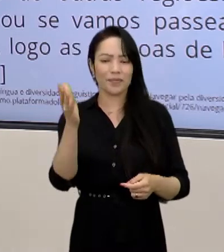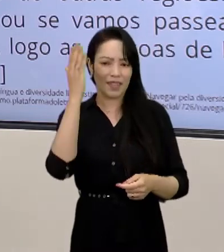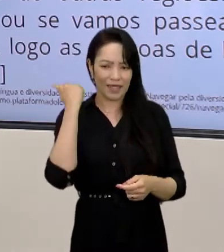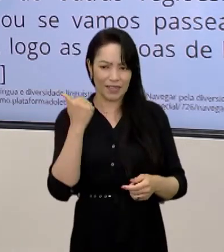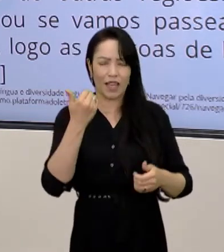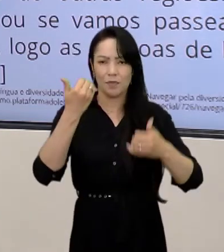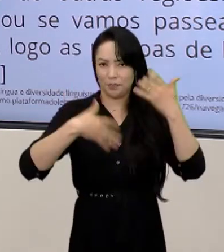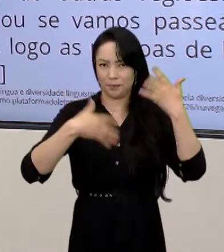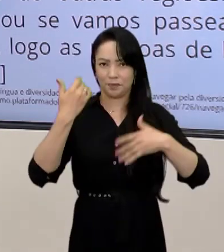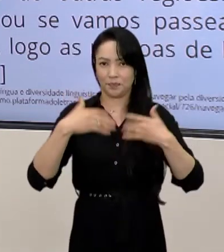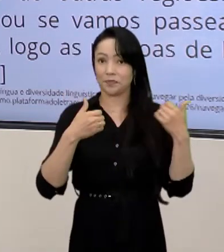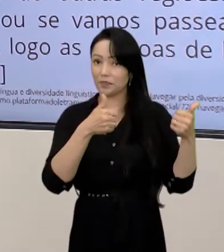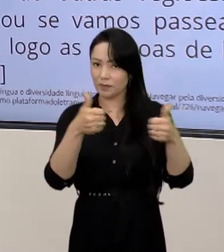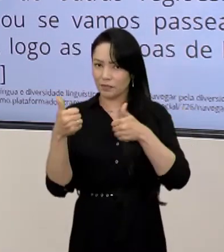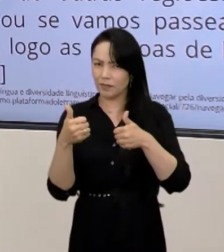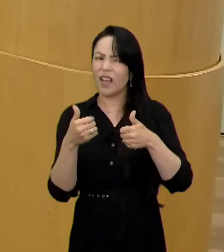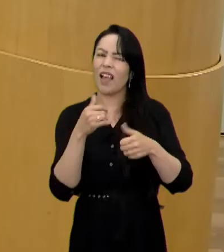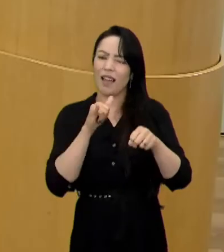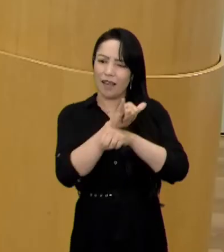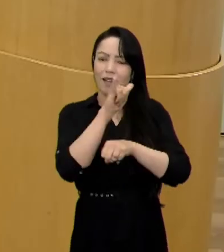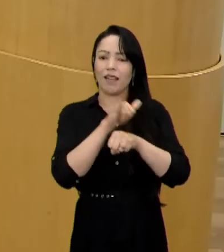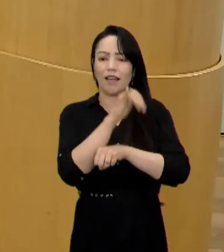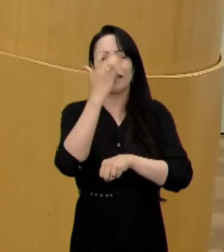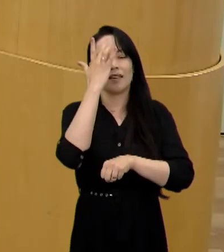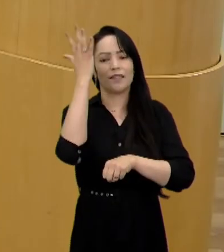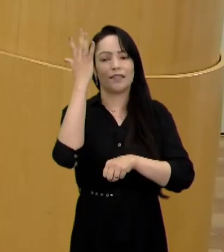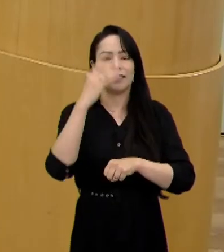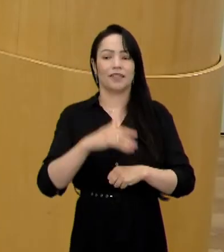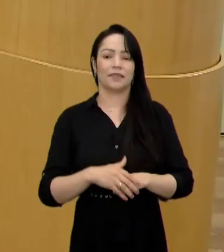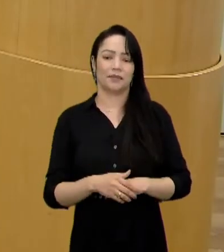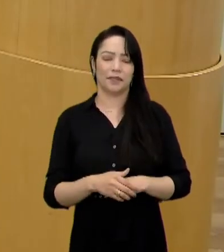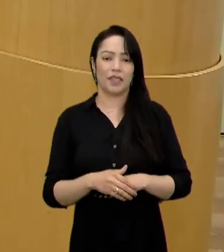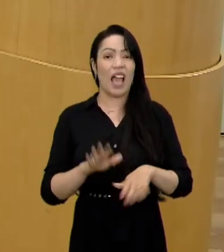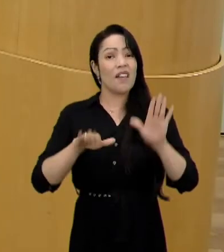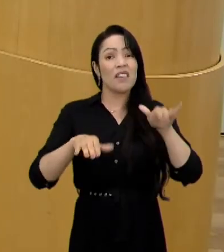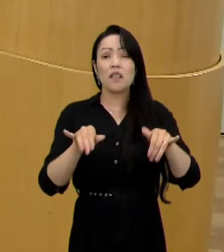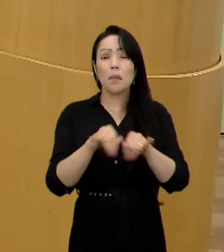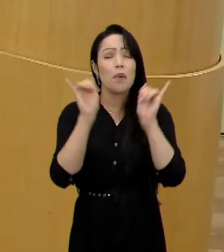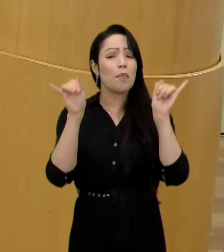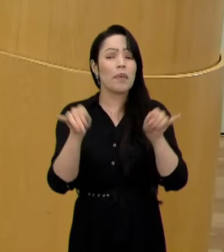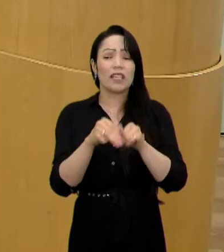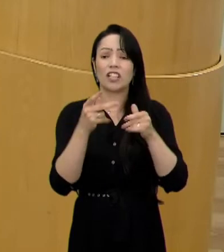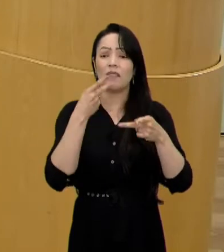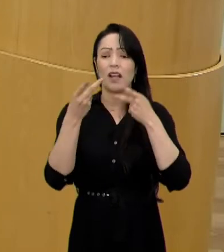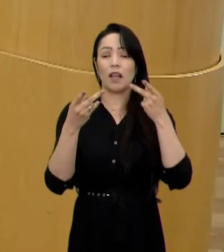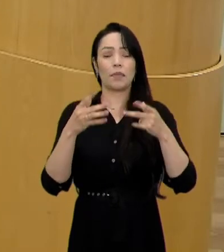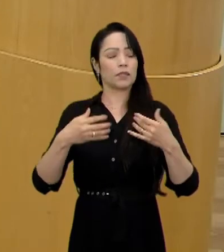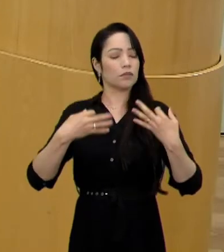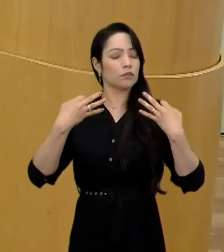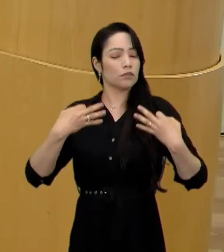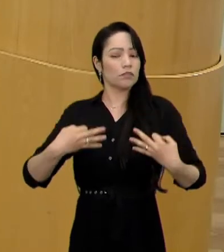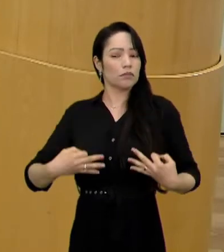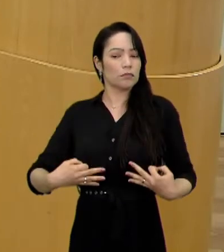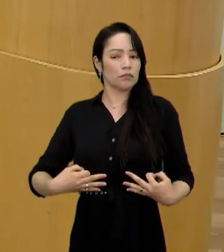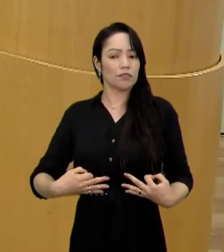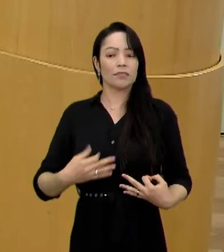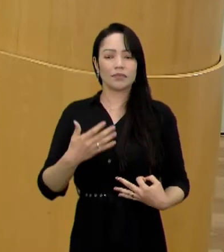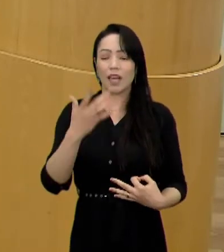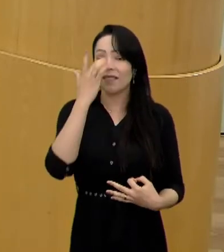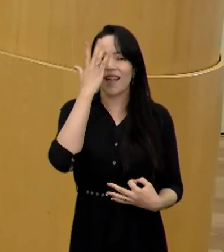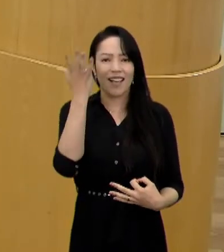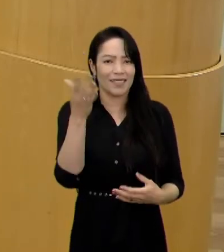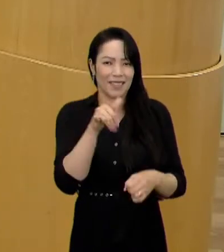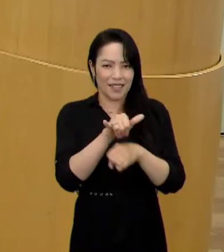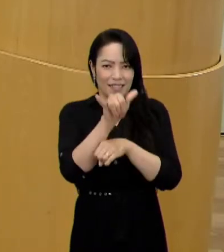falar bem engana muito fácil, porque às vezes está falando uma bobagem, mas pela postura ali, né? Engana muito fácil. E aí